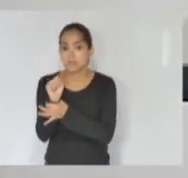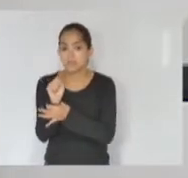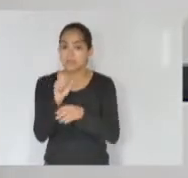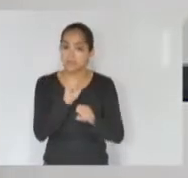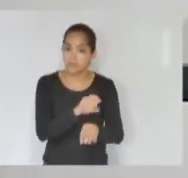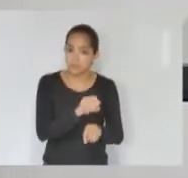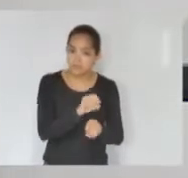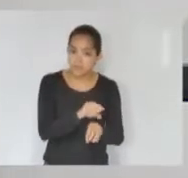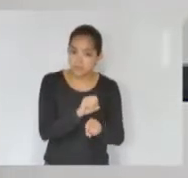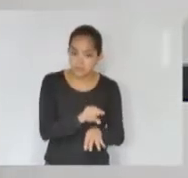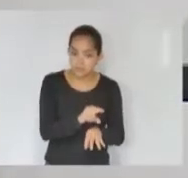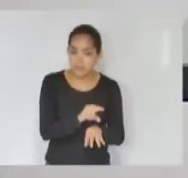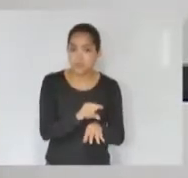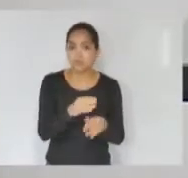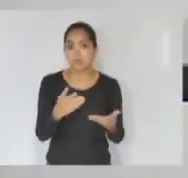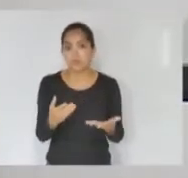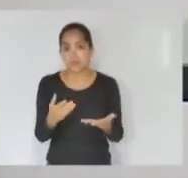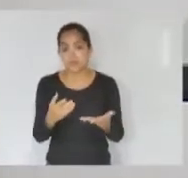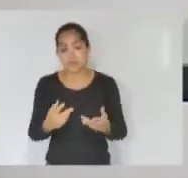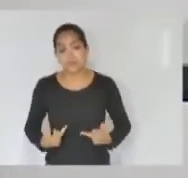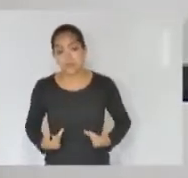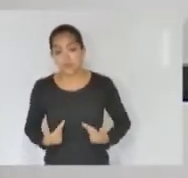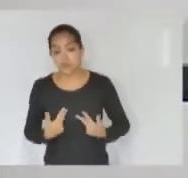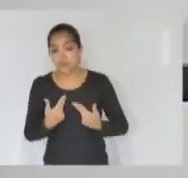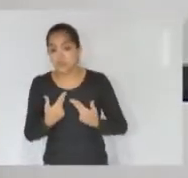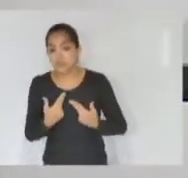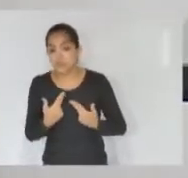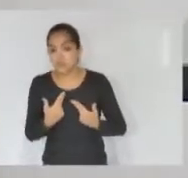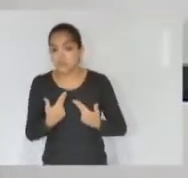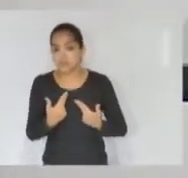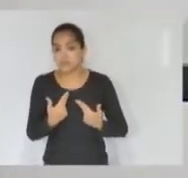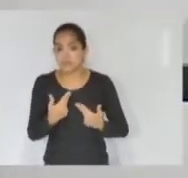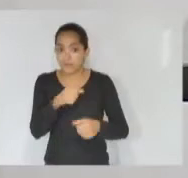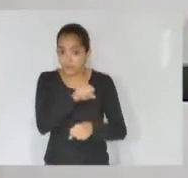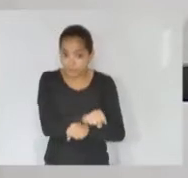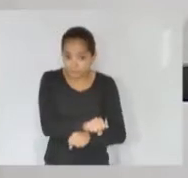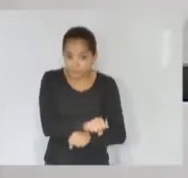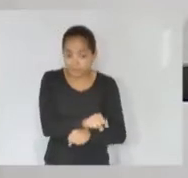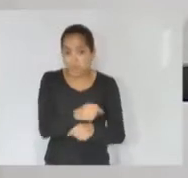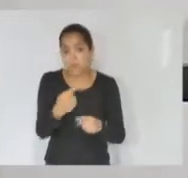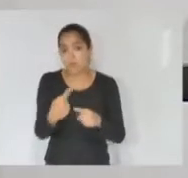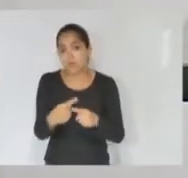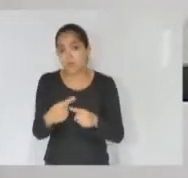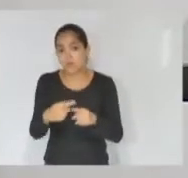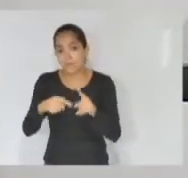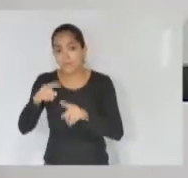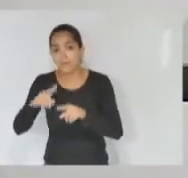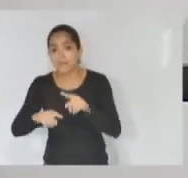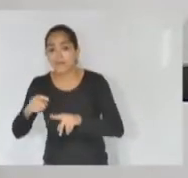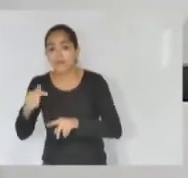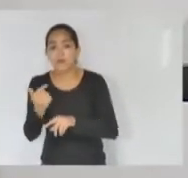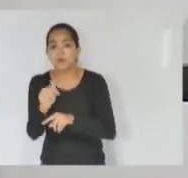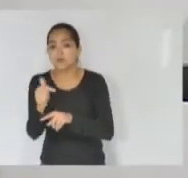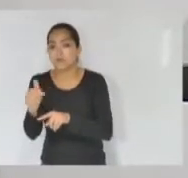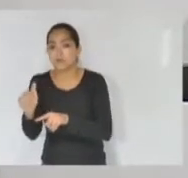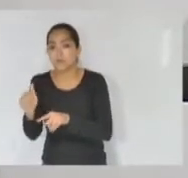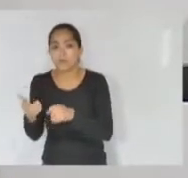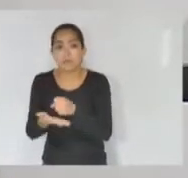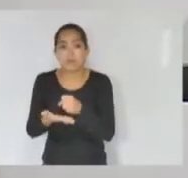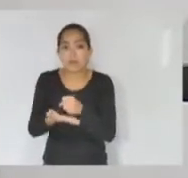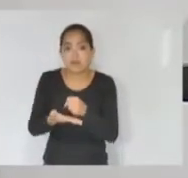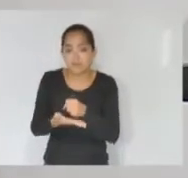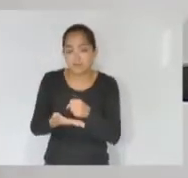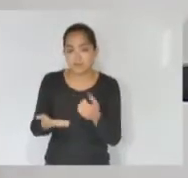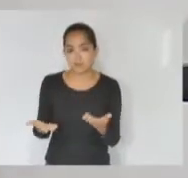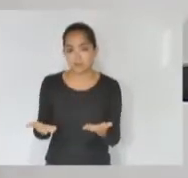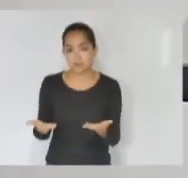educação, vamos ter cirurgias não acontecendo porque não tem material para fazer a cirurgia básica, nós vamos